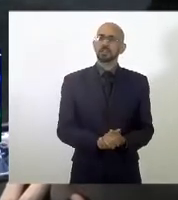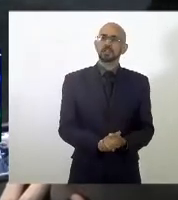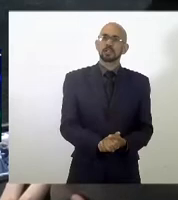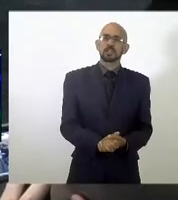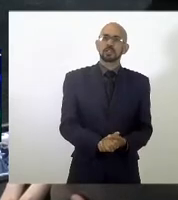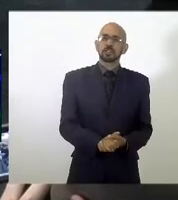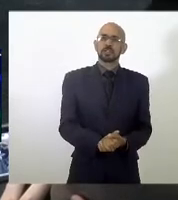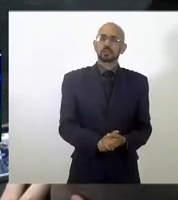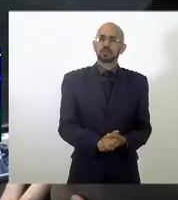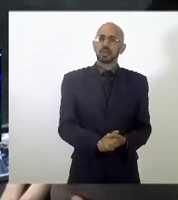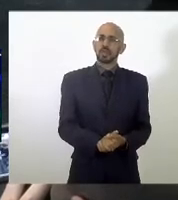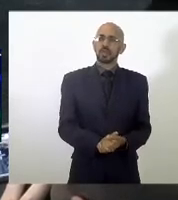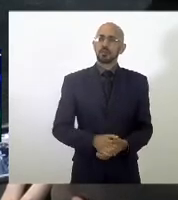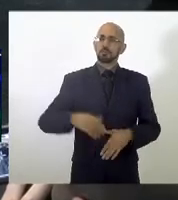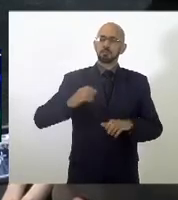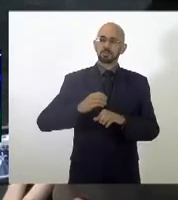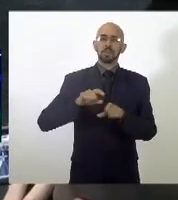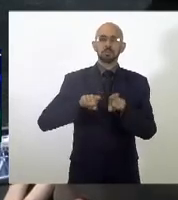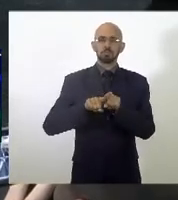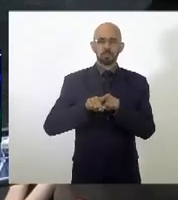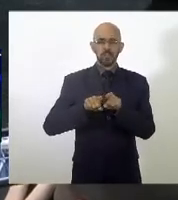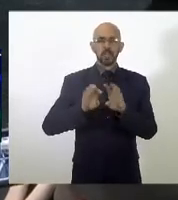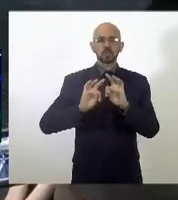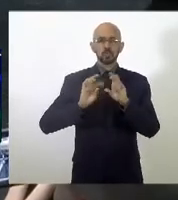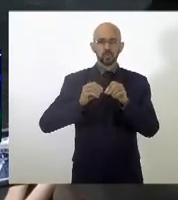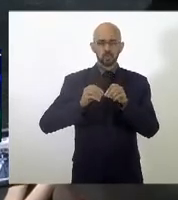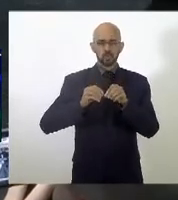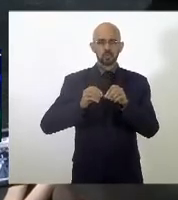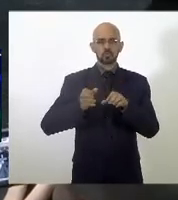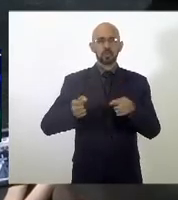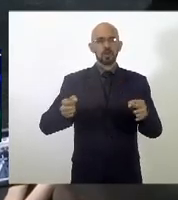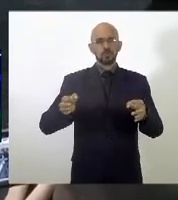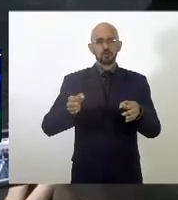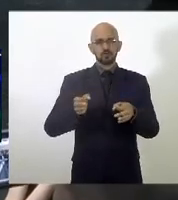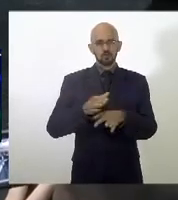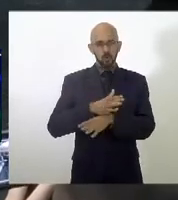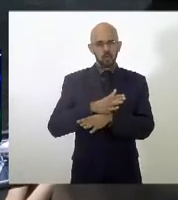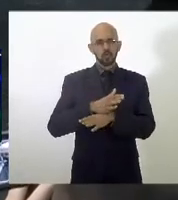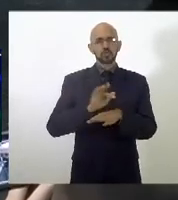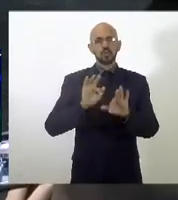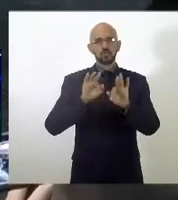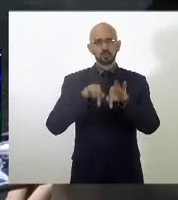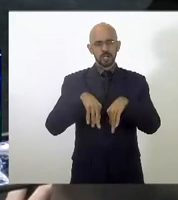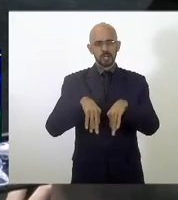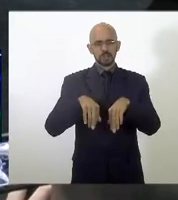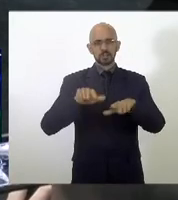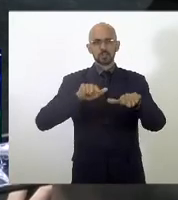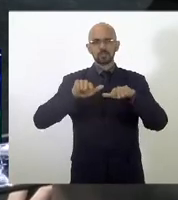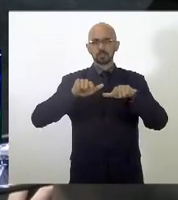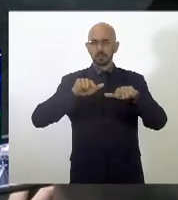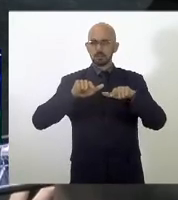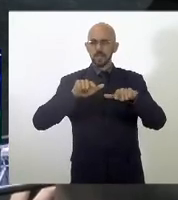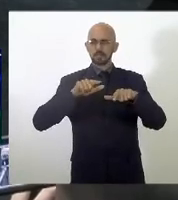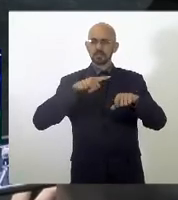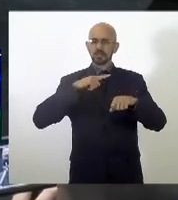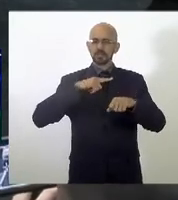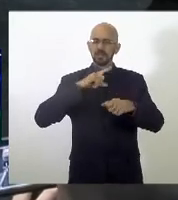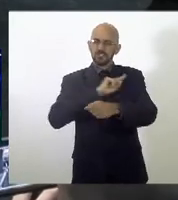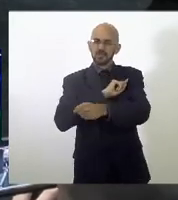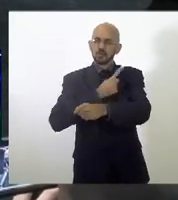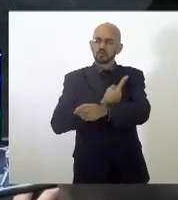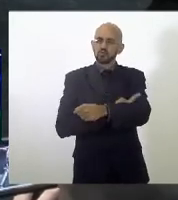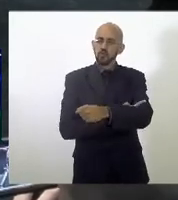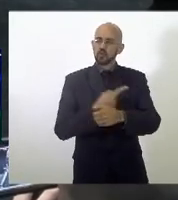pelo esmero na conclusão do presente trabalho, né, que teve um esforço coletivo